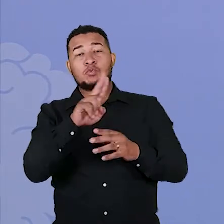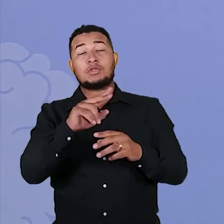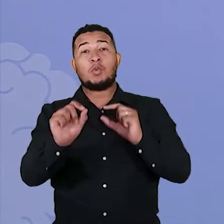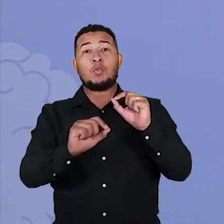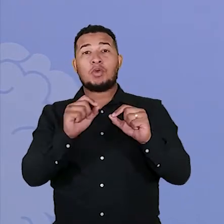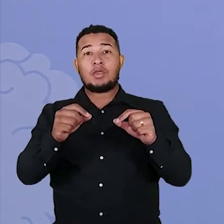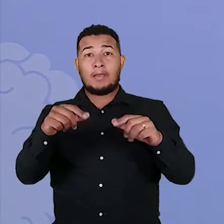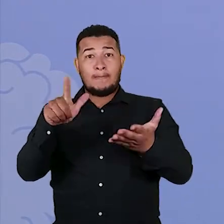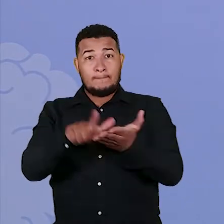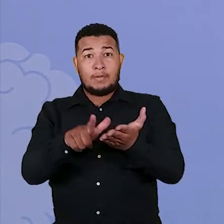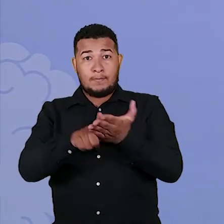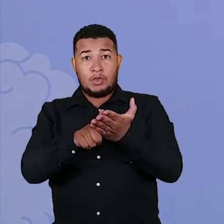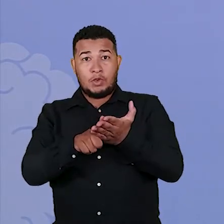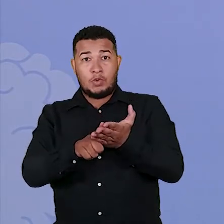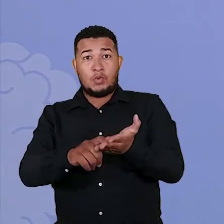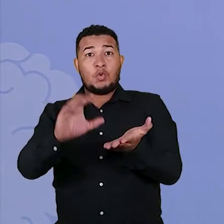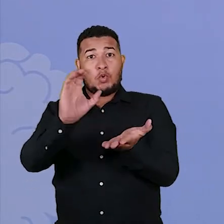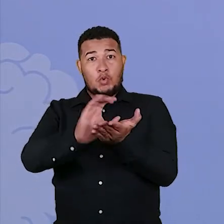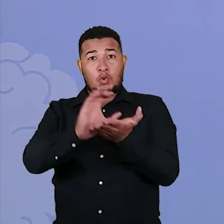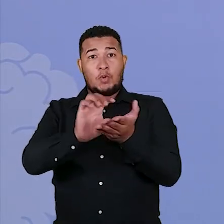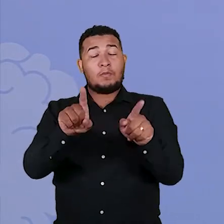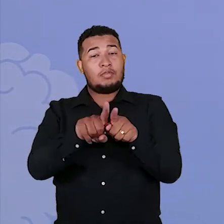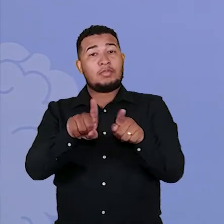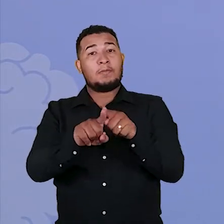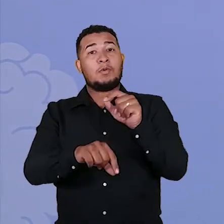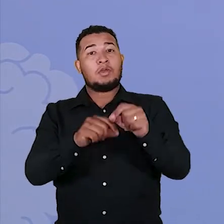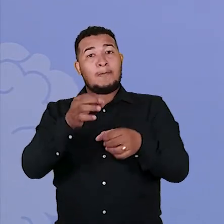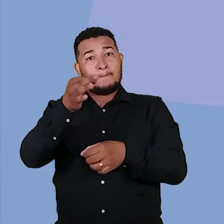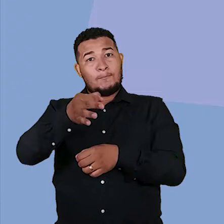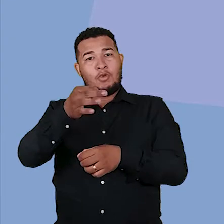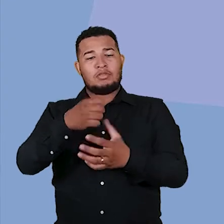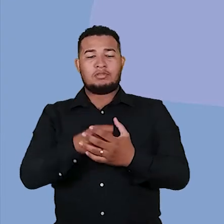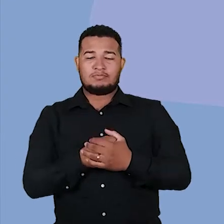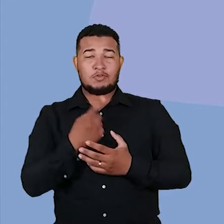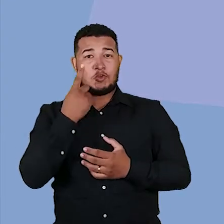uma cartolina, um copo e uma moeda. Vamos ver?